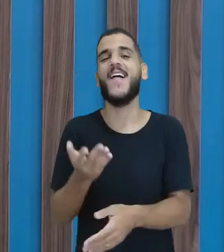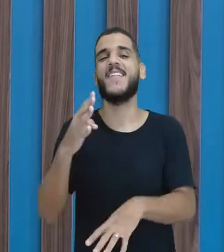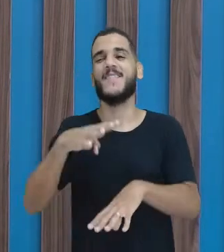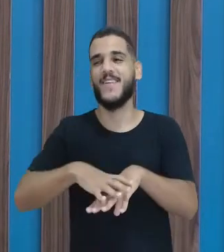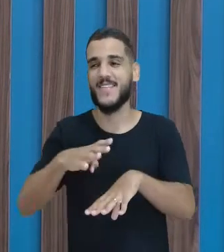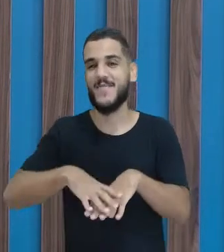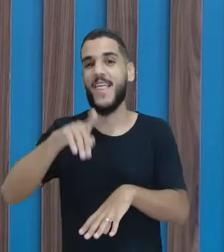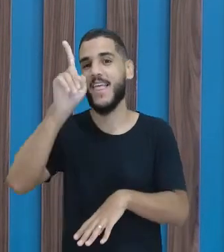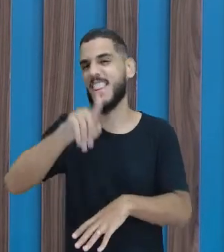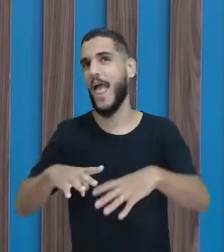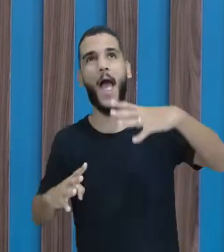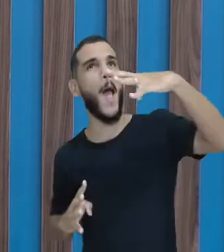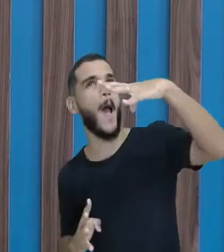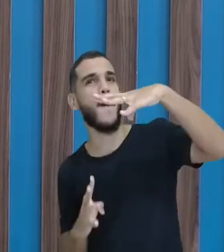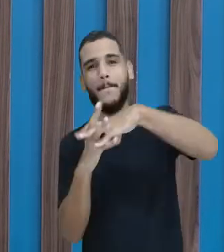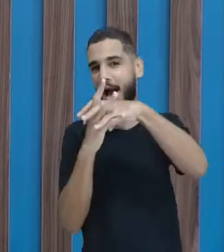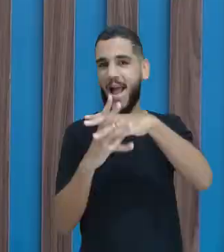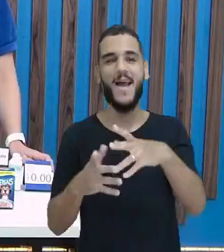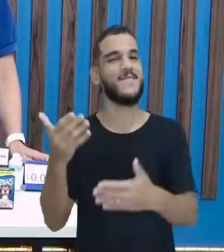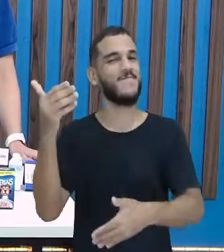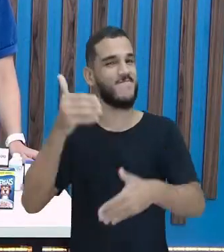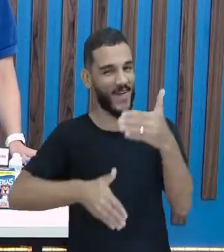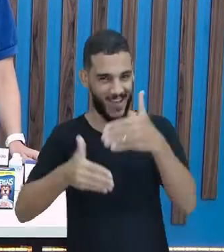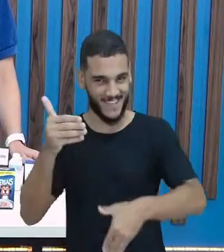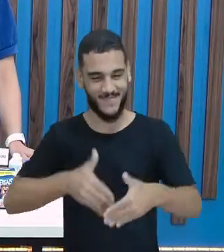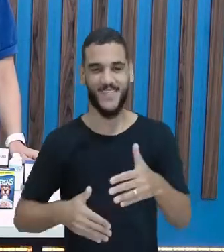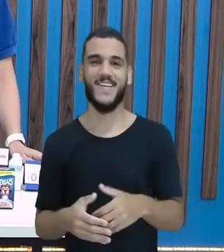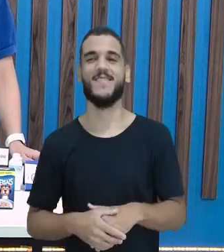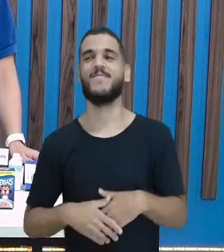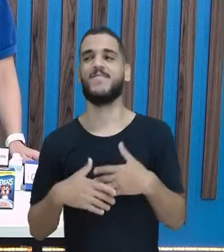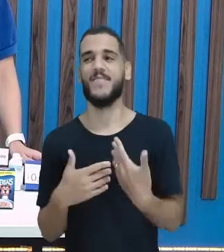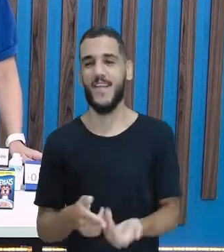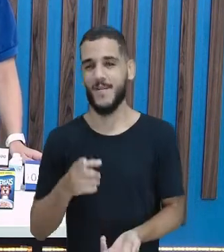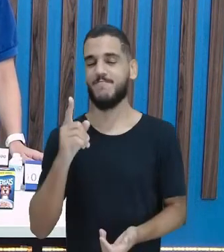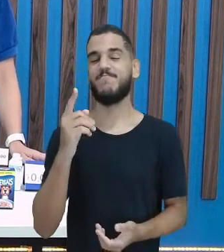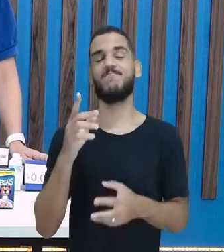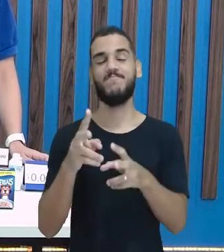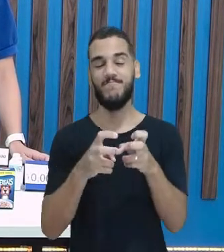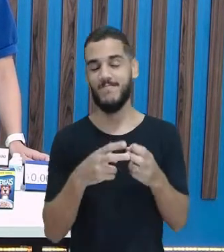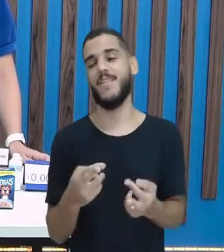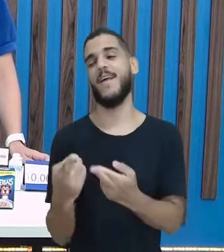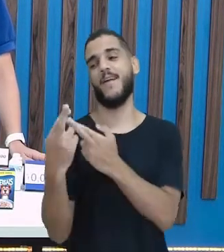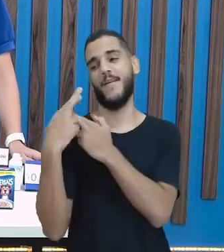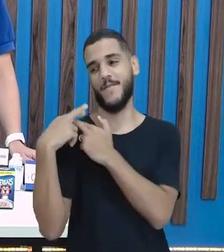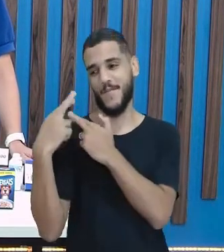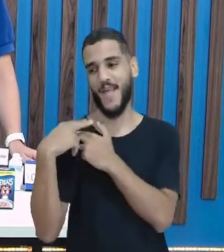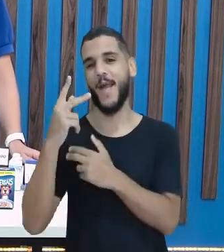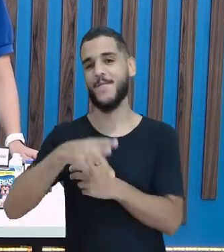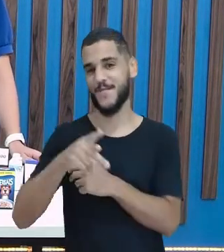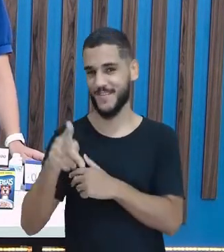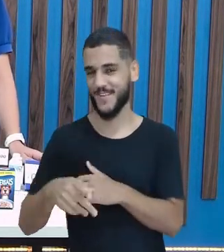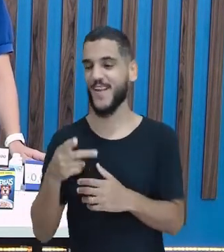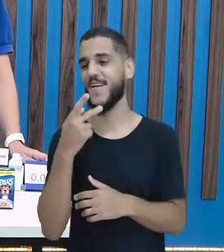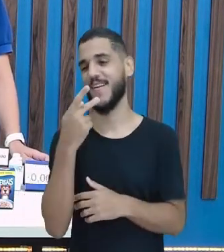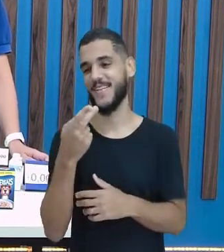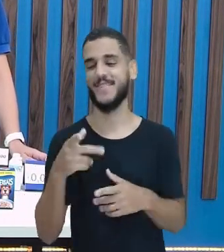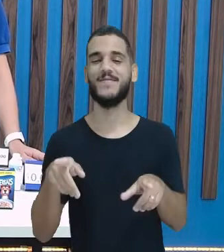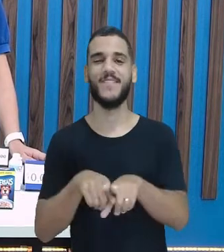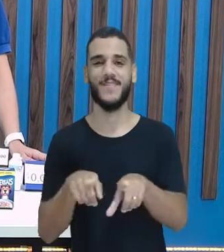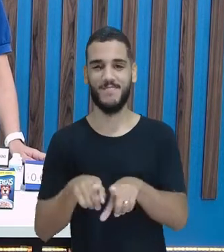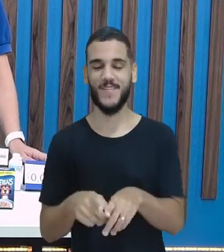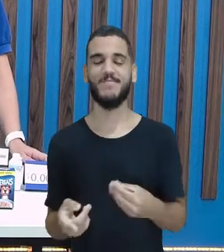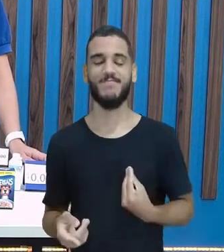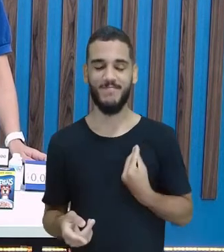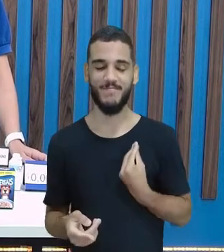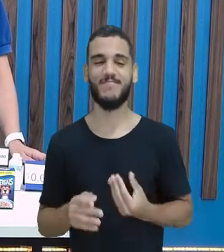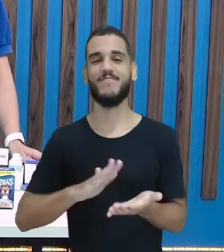aí com a gente, vamos participar. Olha só que responsabilidade a professora Sandra está me dando, viu? Temos também a presença